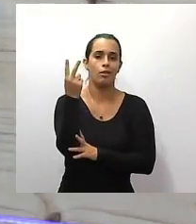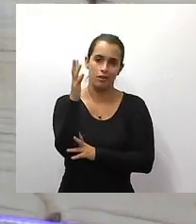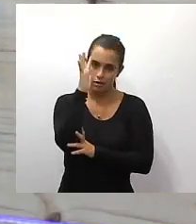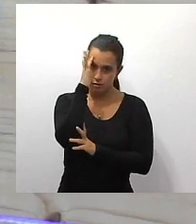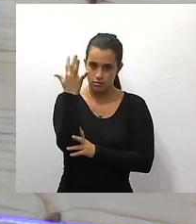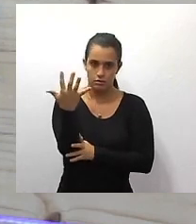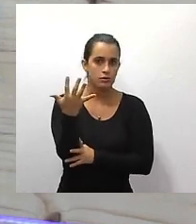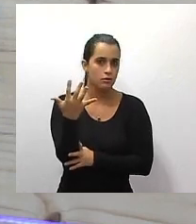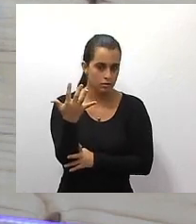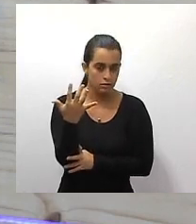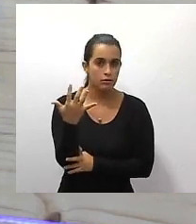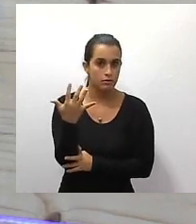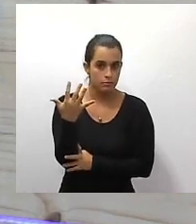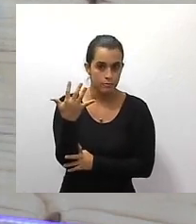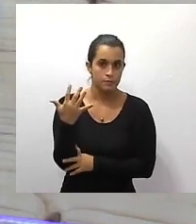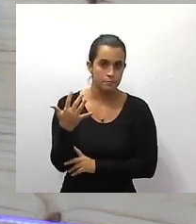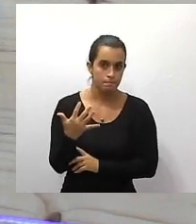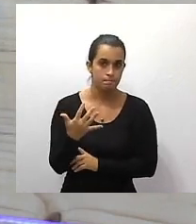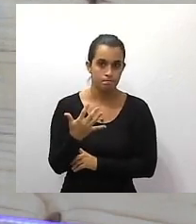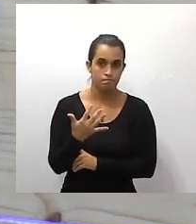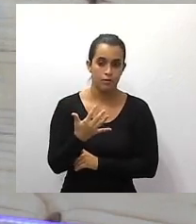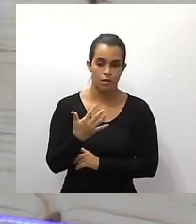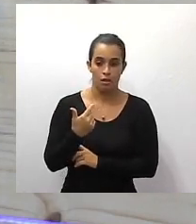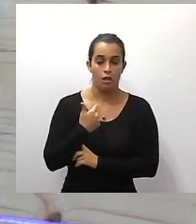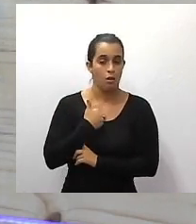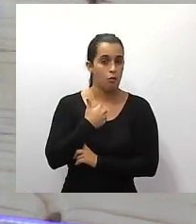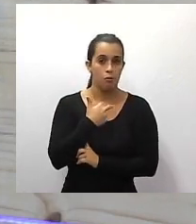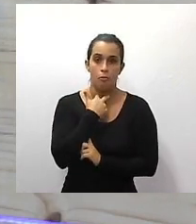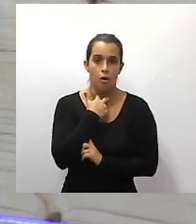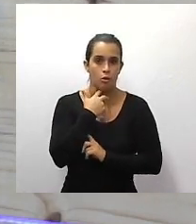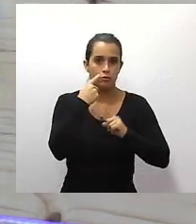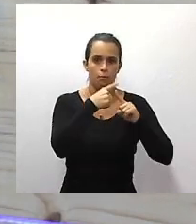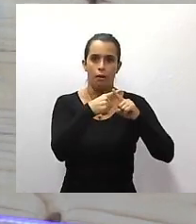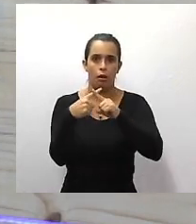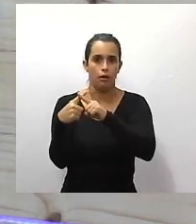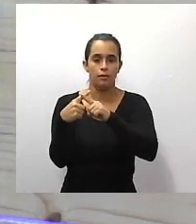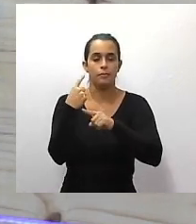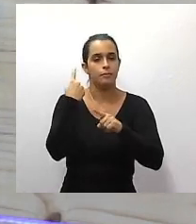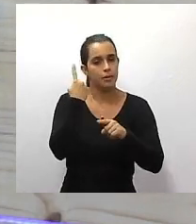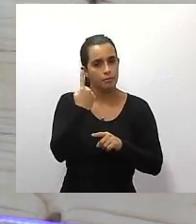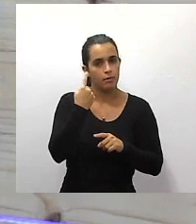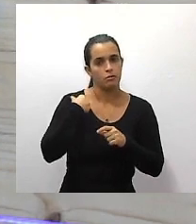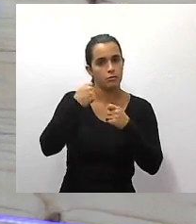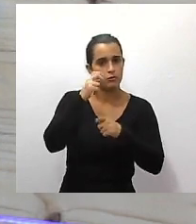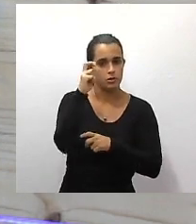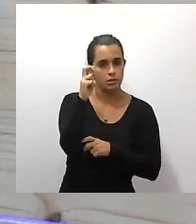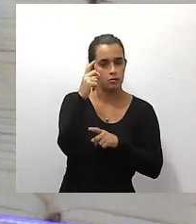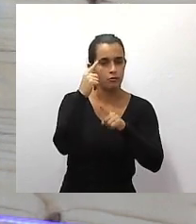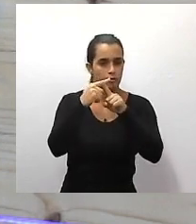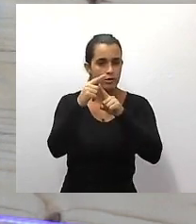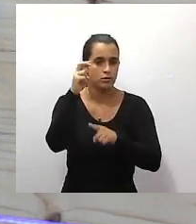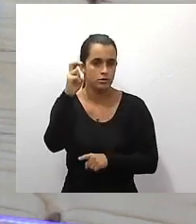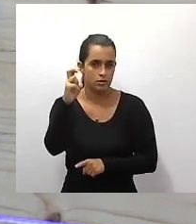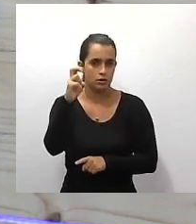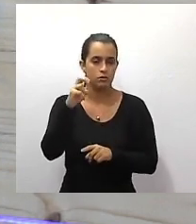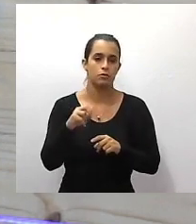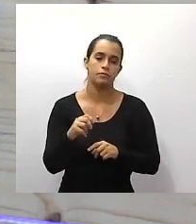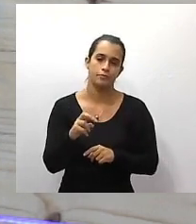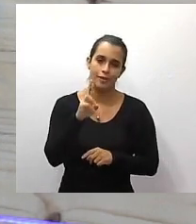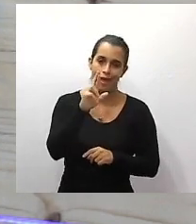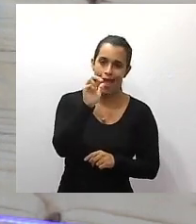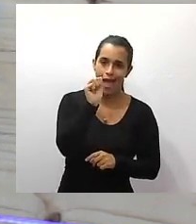paralelos congruentes e a altura é a distância entre as bases. Superfície lateral vai ser um retângulo, não esquece, tá?